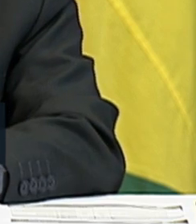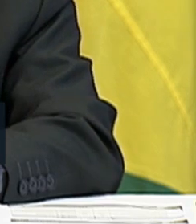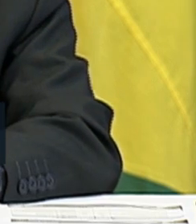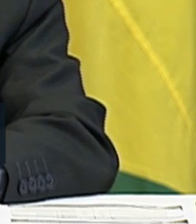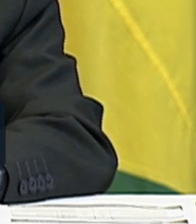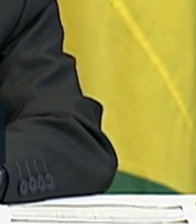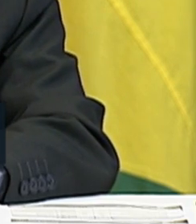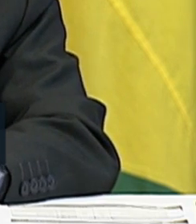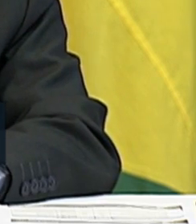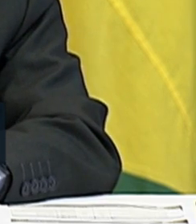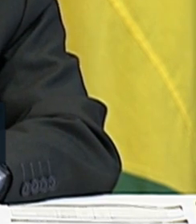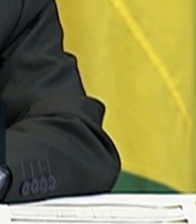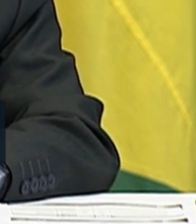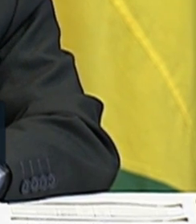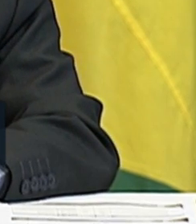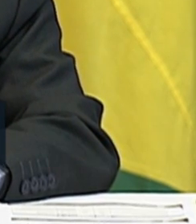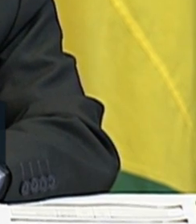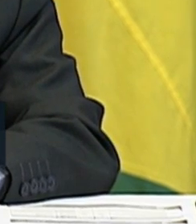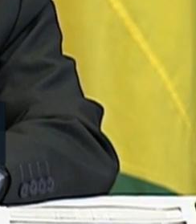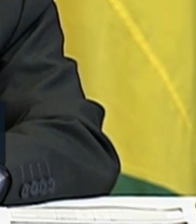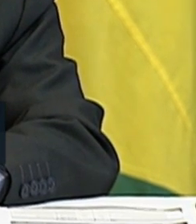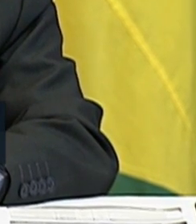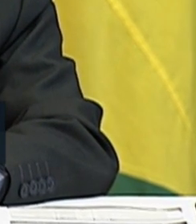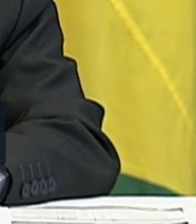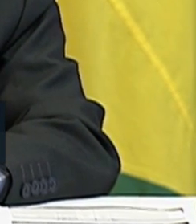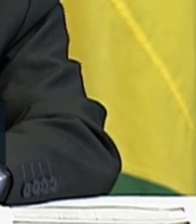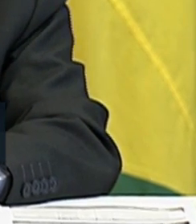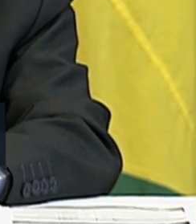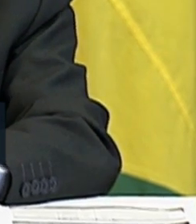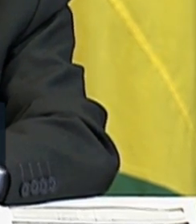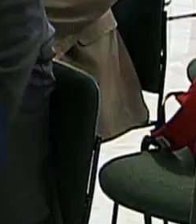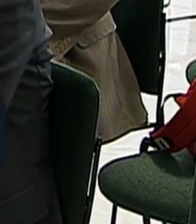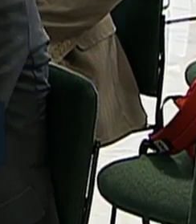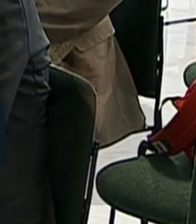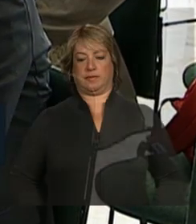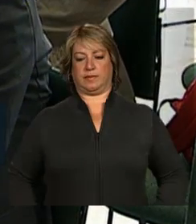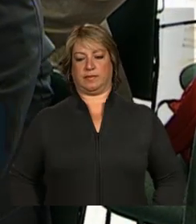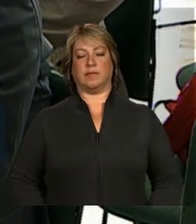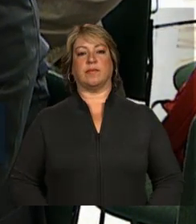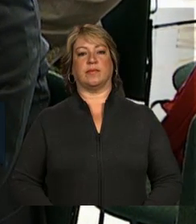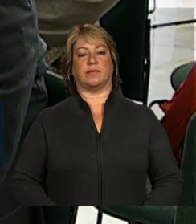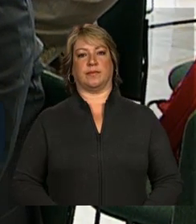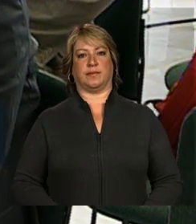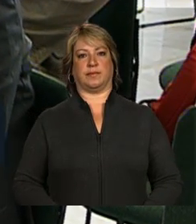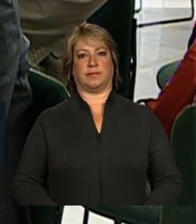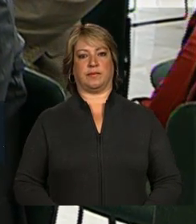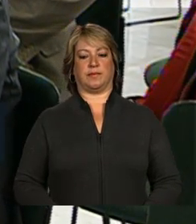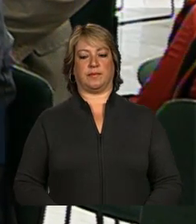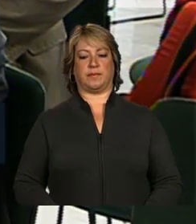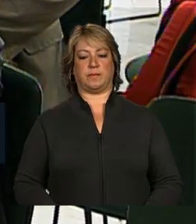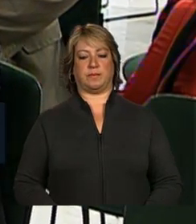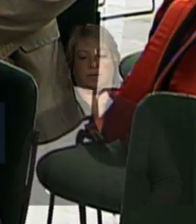prioridades vou passar aqui para meu companheiro presidente da epl aqui Bernardo Figueiredo Claro para m nesse 91 mil já